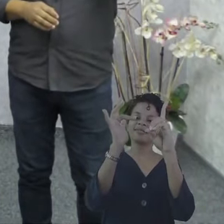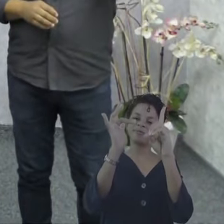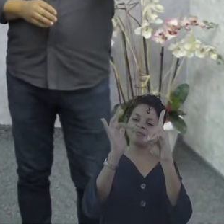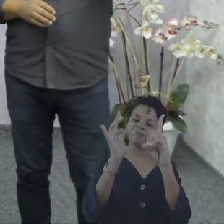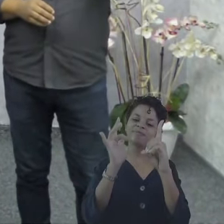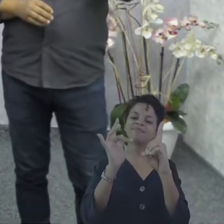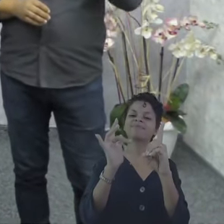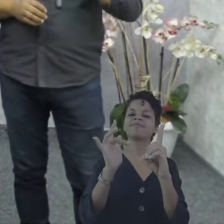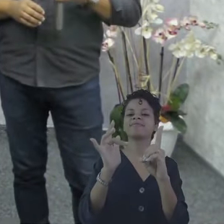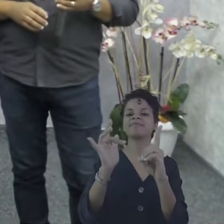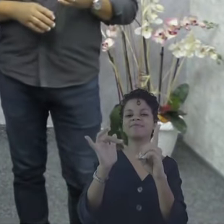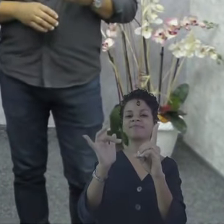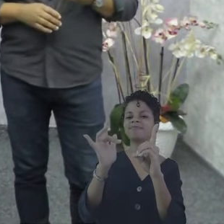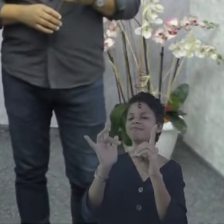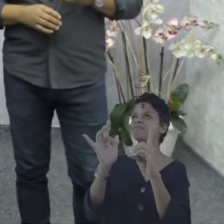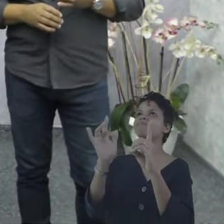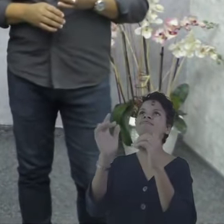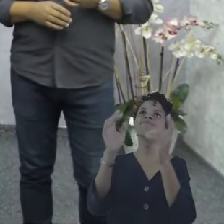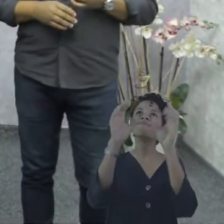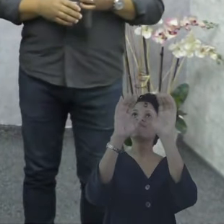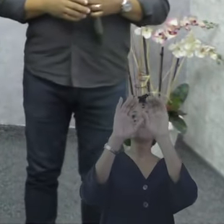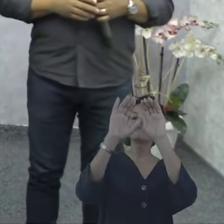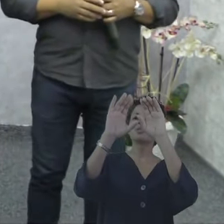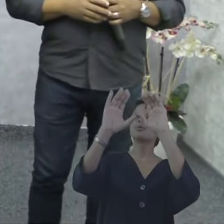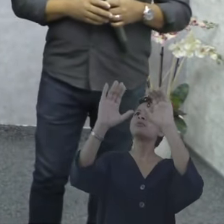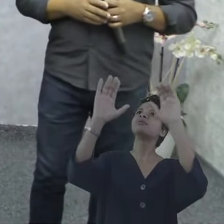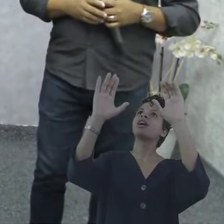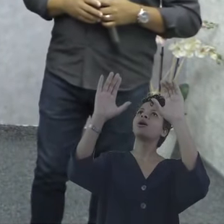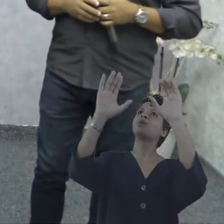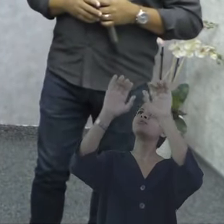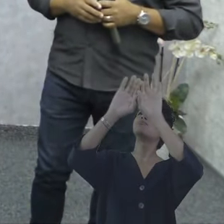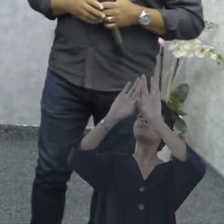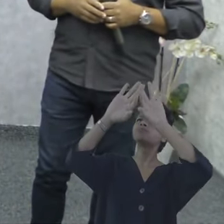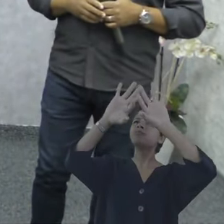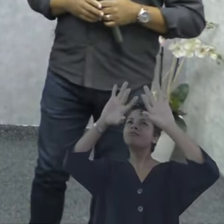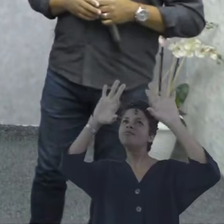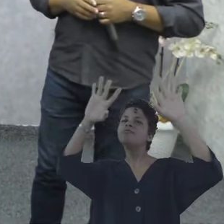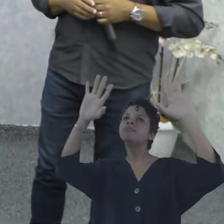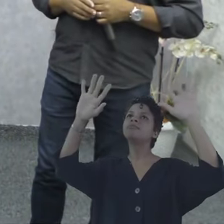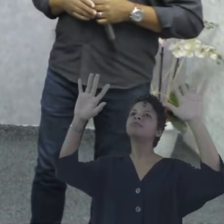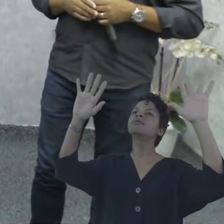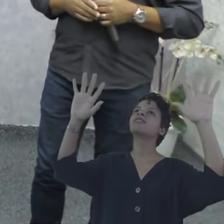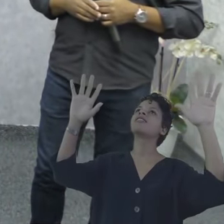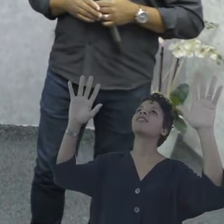Pai. Quando o céu enfim se abrir,